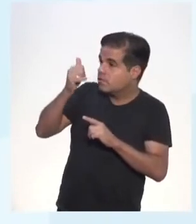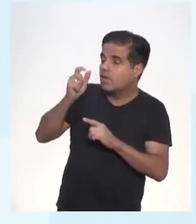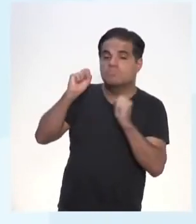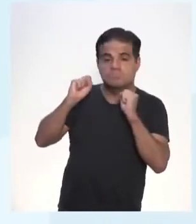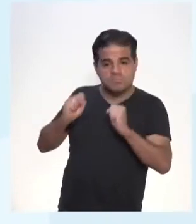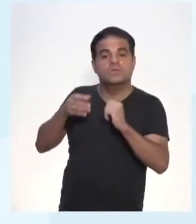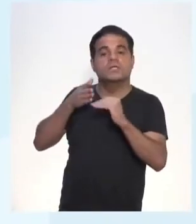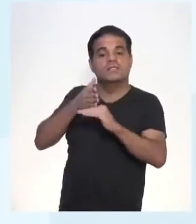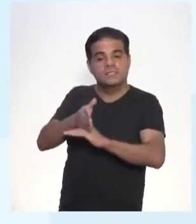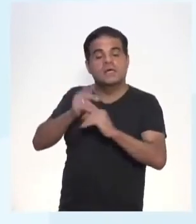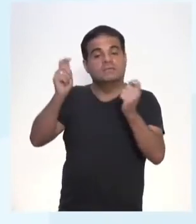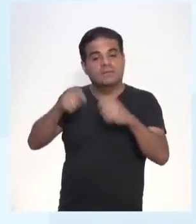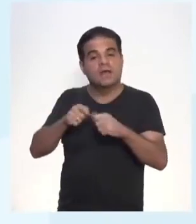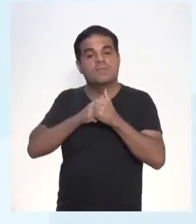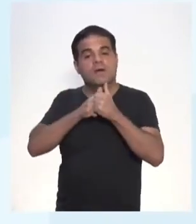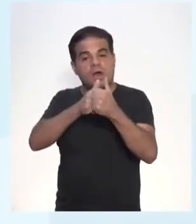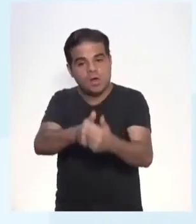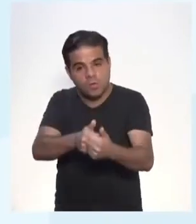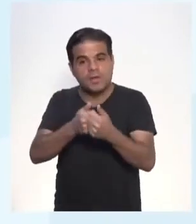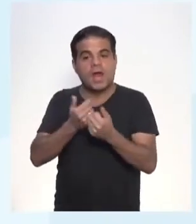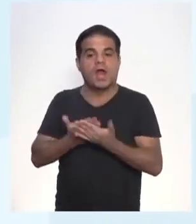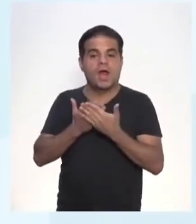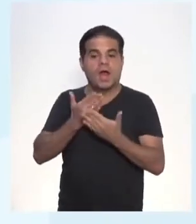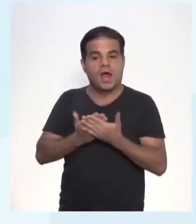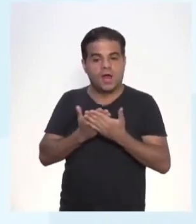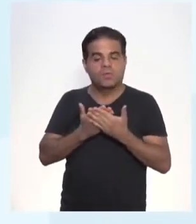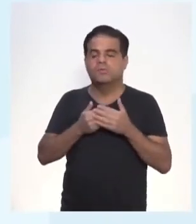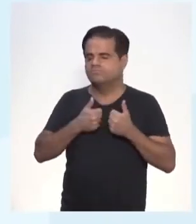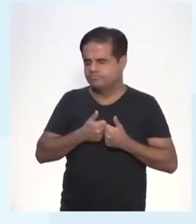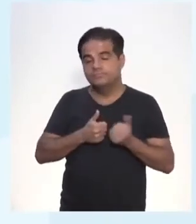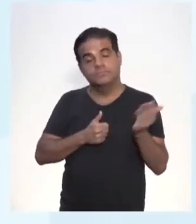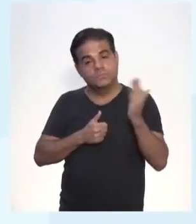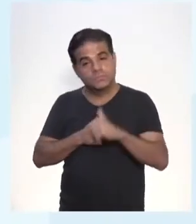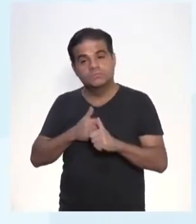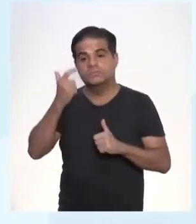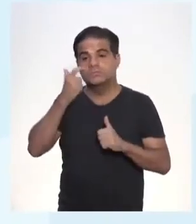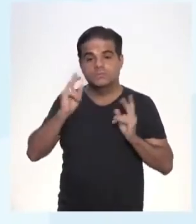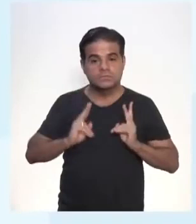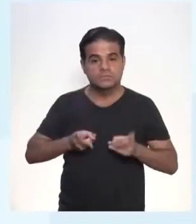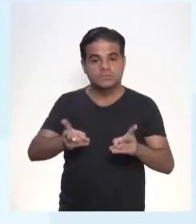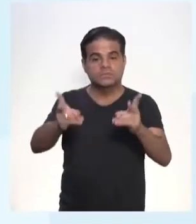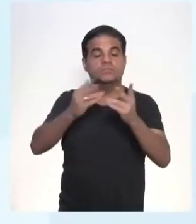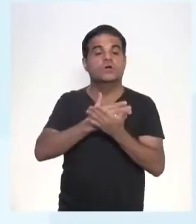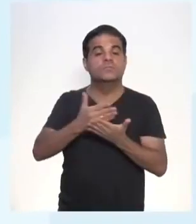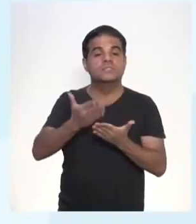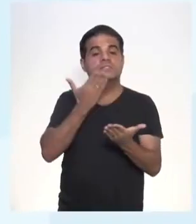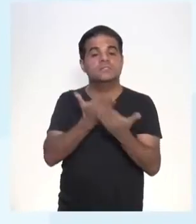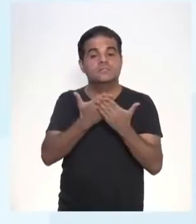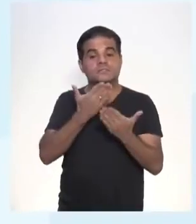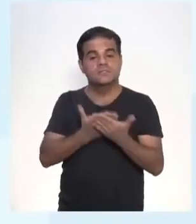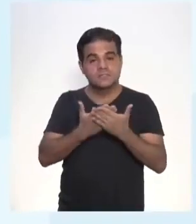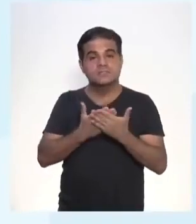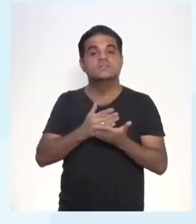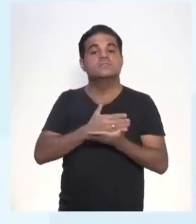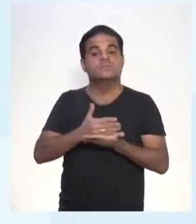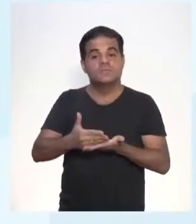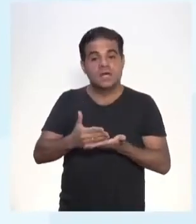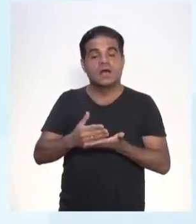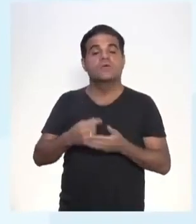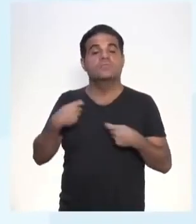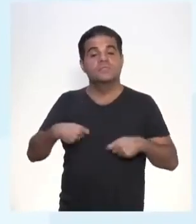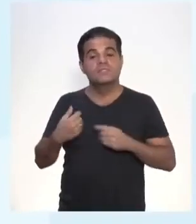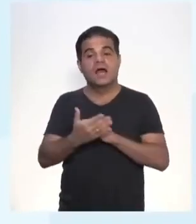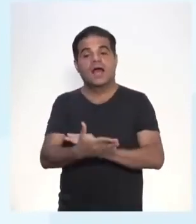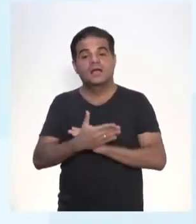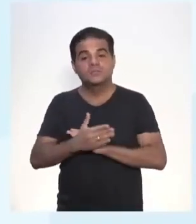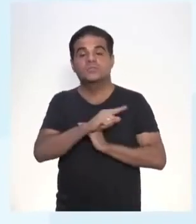caderno para acompanhar a aula, ok? Vamos lá então, começando a nossa aula. Então, para começar, eu preciso da ajuda